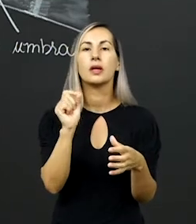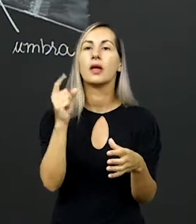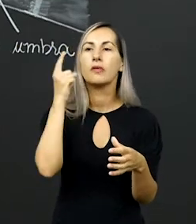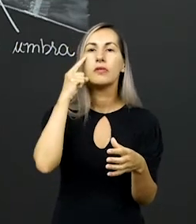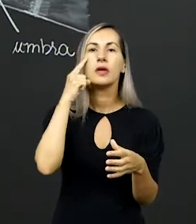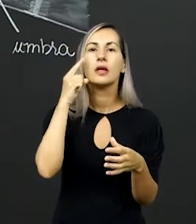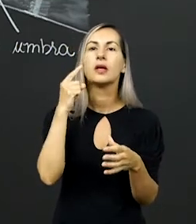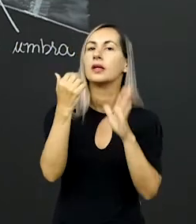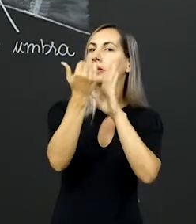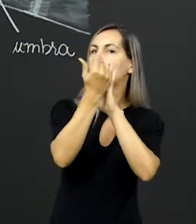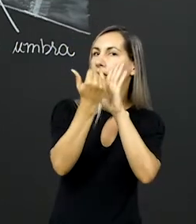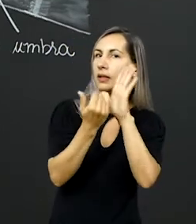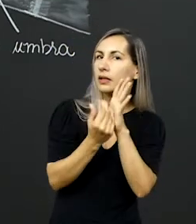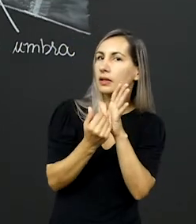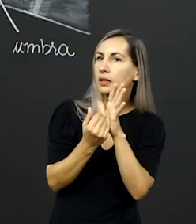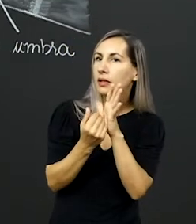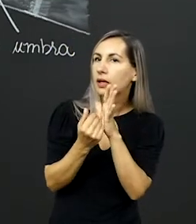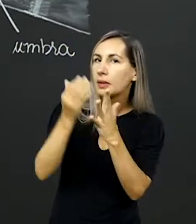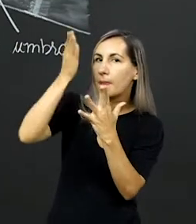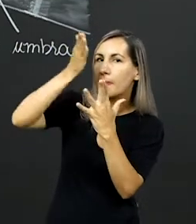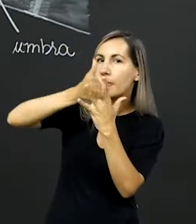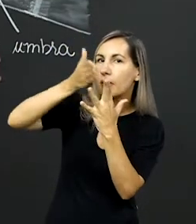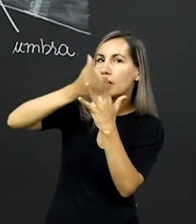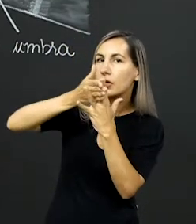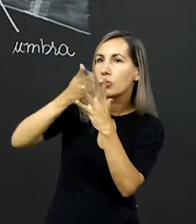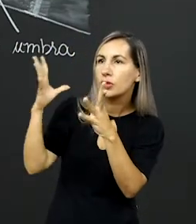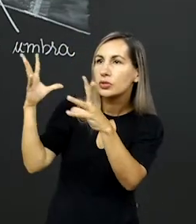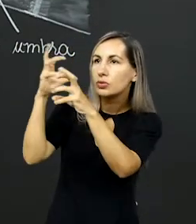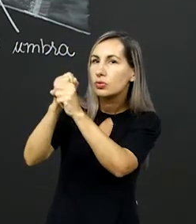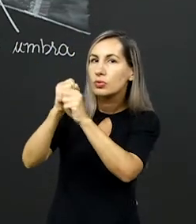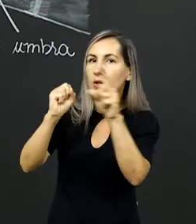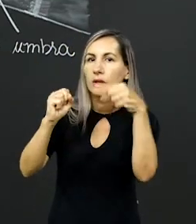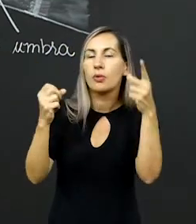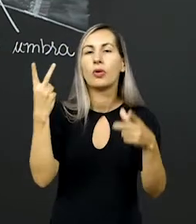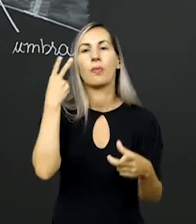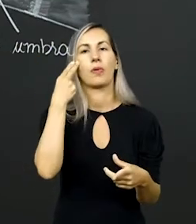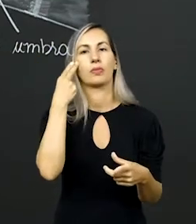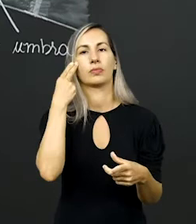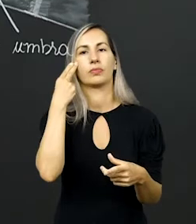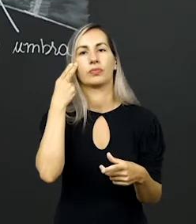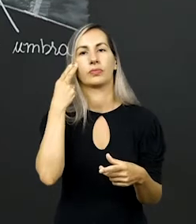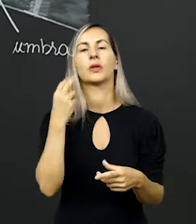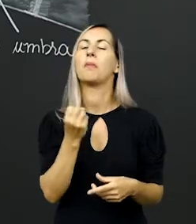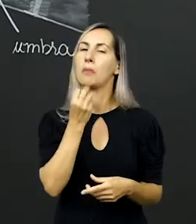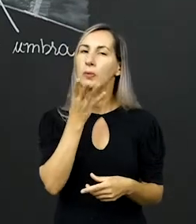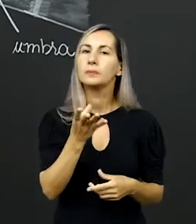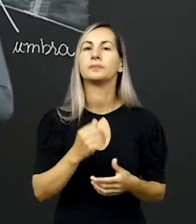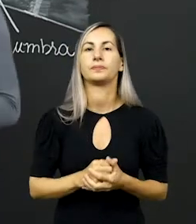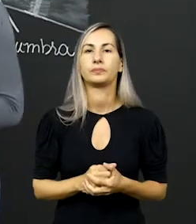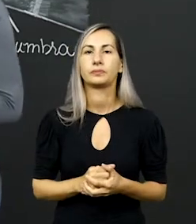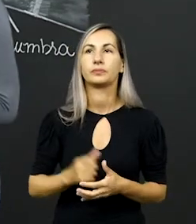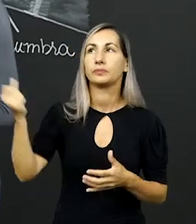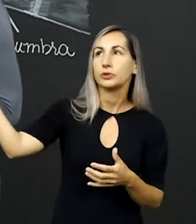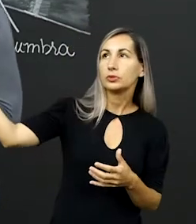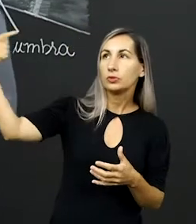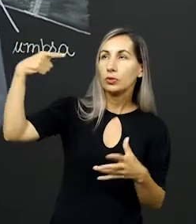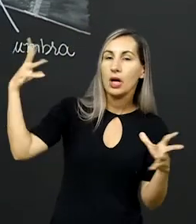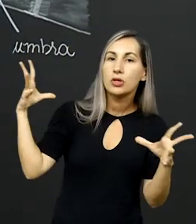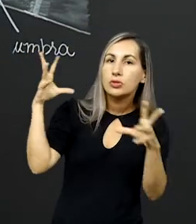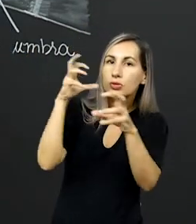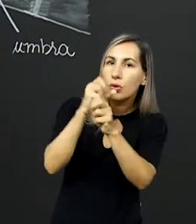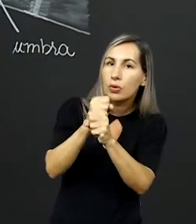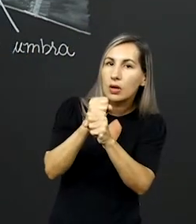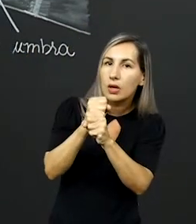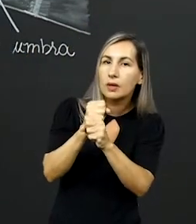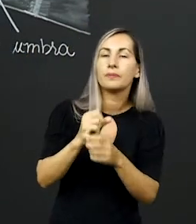ver metade, sabe assim, fica meio escuro e depois fica tudo normal. Mas é muito interessante. Então, é eclipse solar, eu tenho então